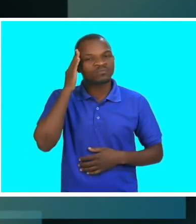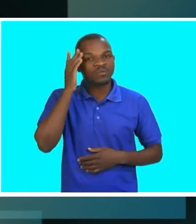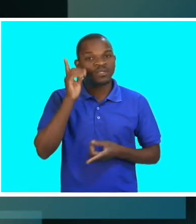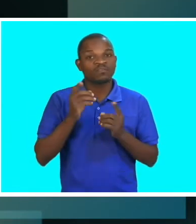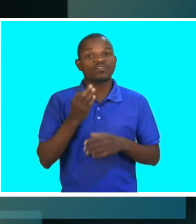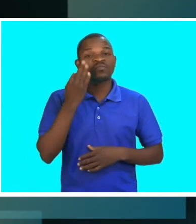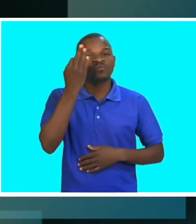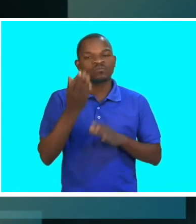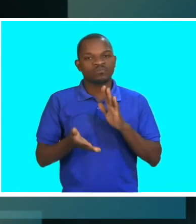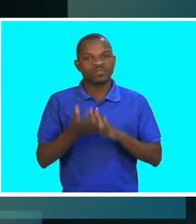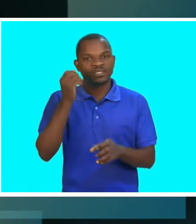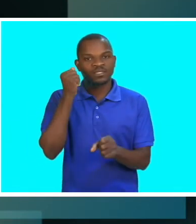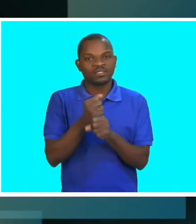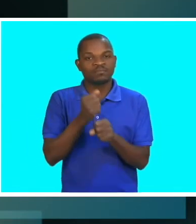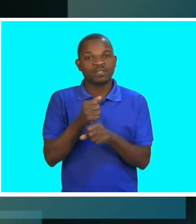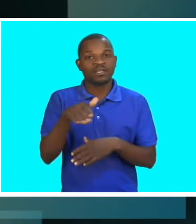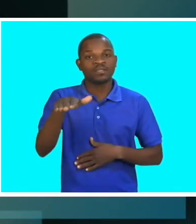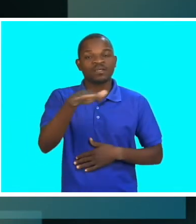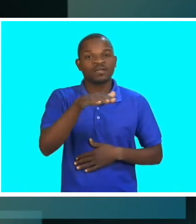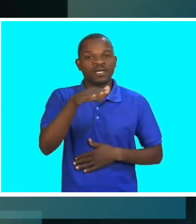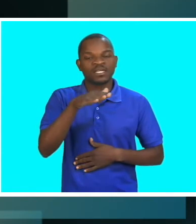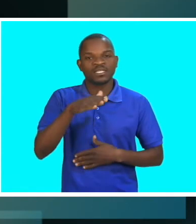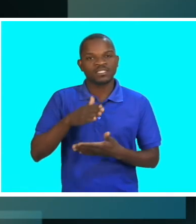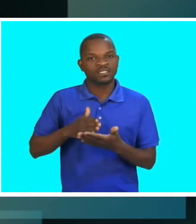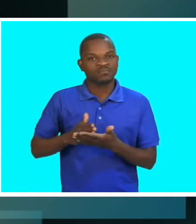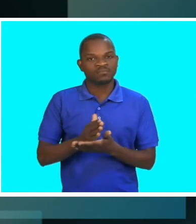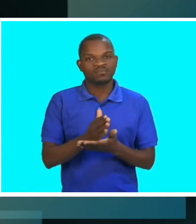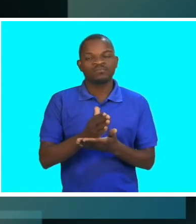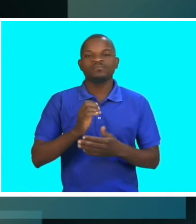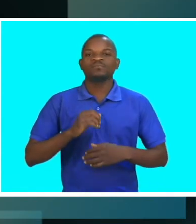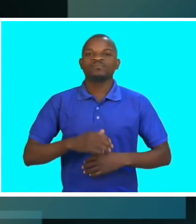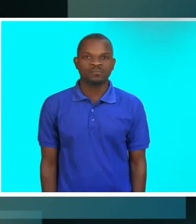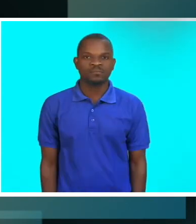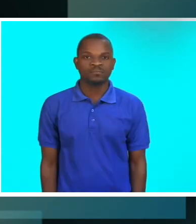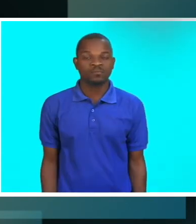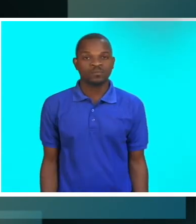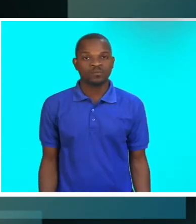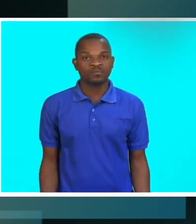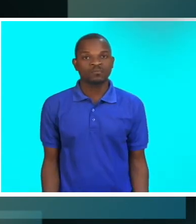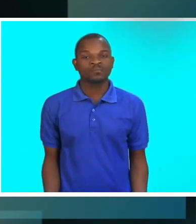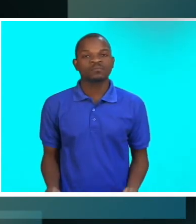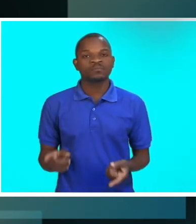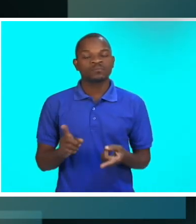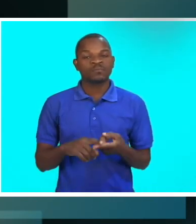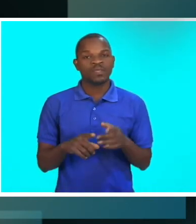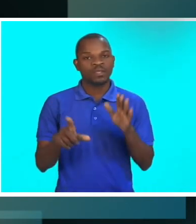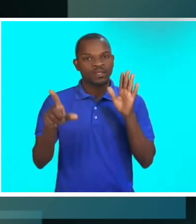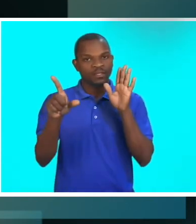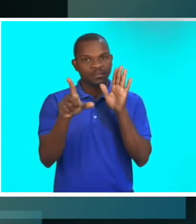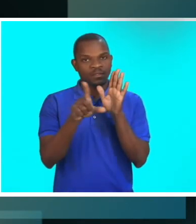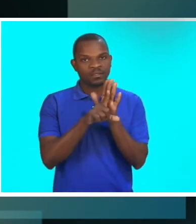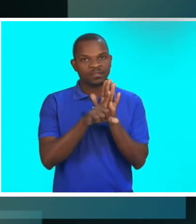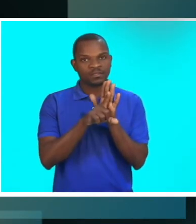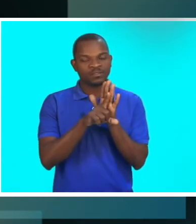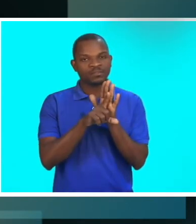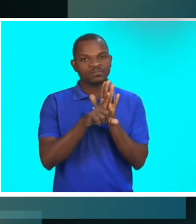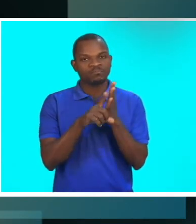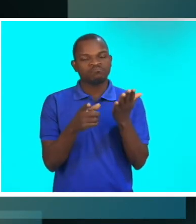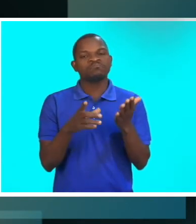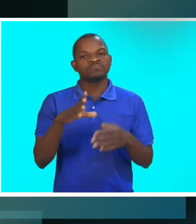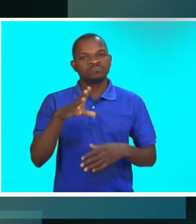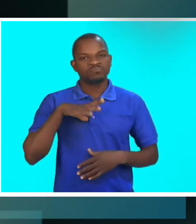sonho de um dia poder trabalhar com a área de Direito. As leis em si existem.